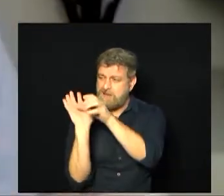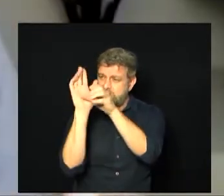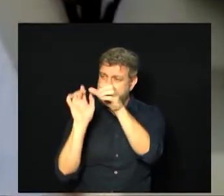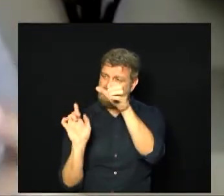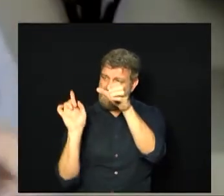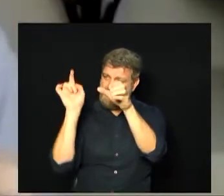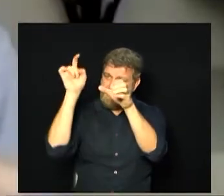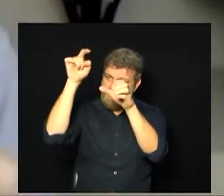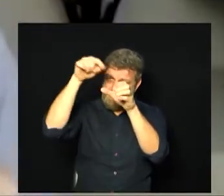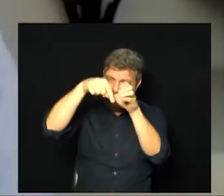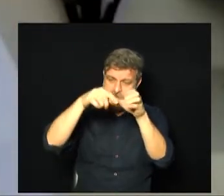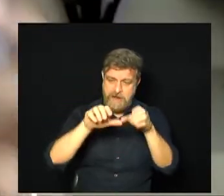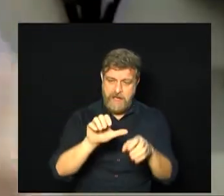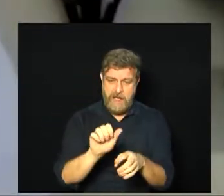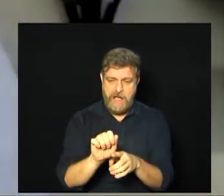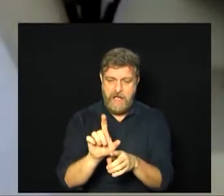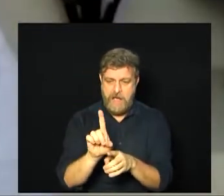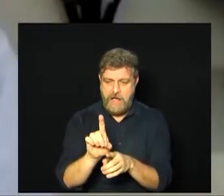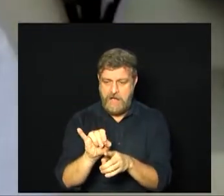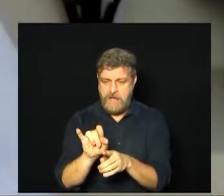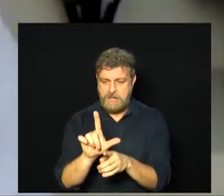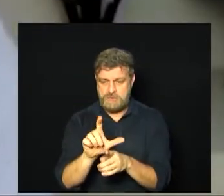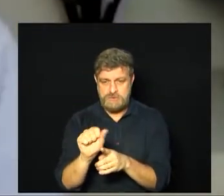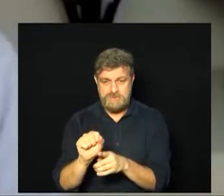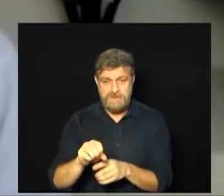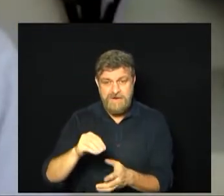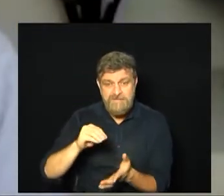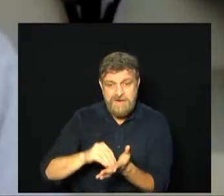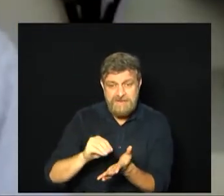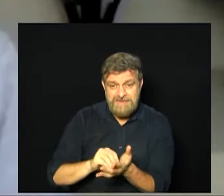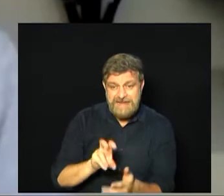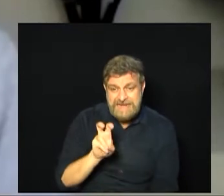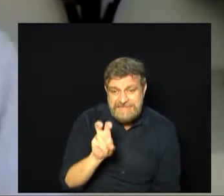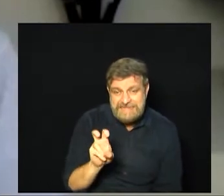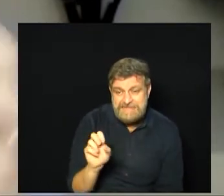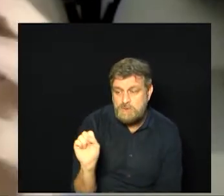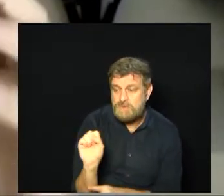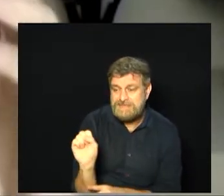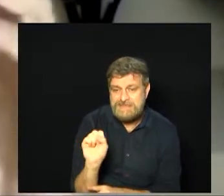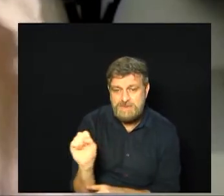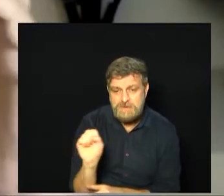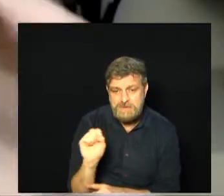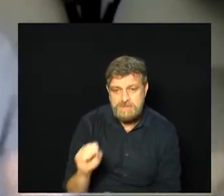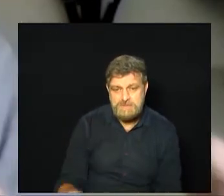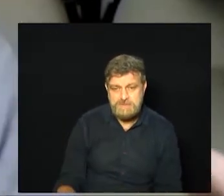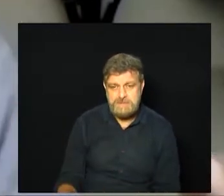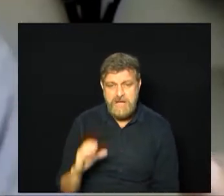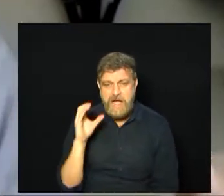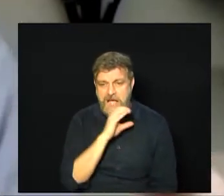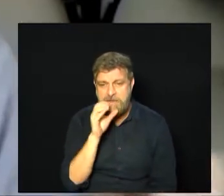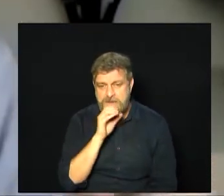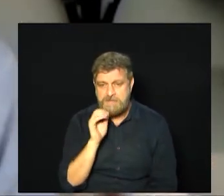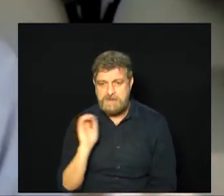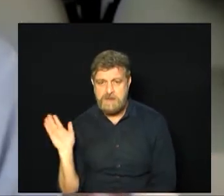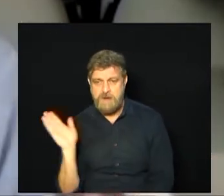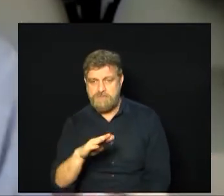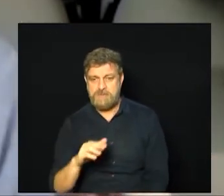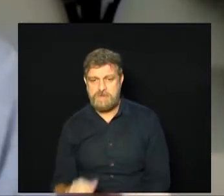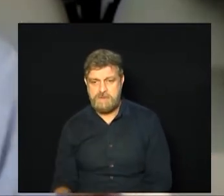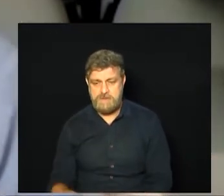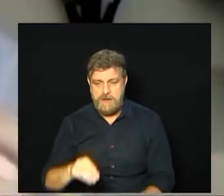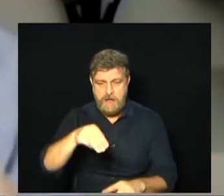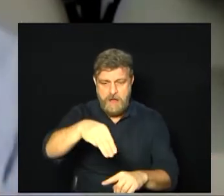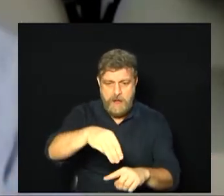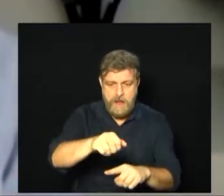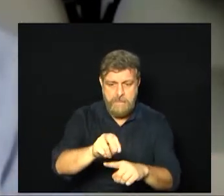o Adilson, que era um pivô brasileiro, pegou a bola, faltavam 5 segundos. Nossa. Ele rapidamente jogou a bola nas mãos do